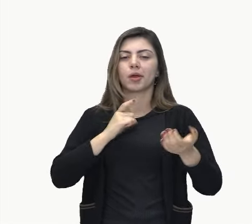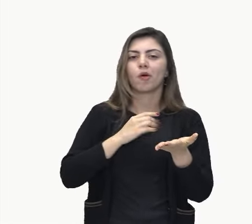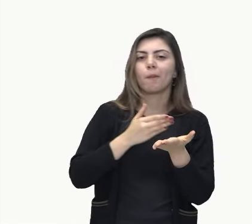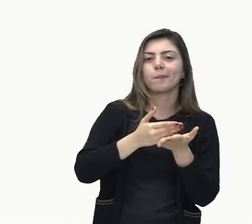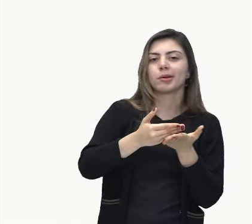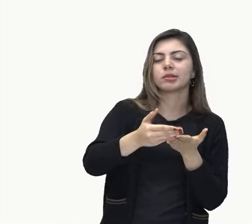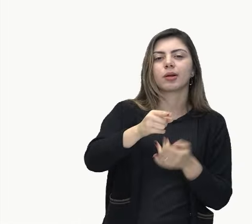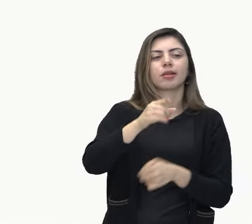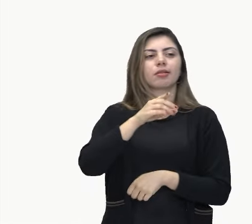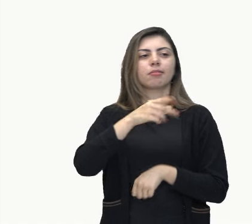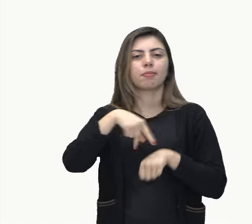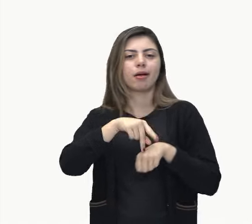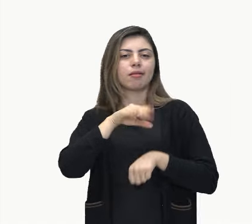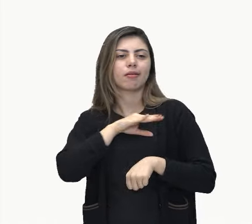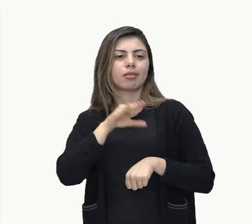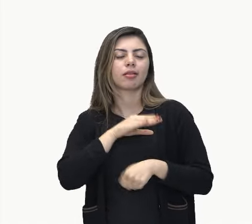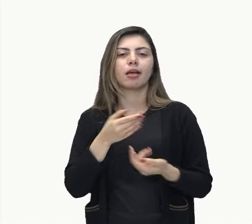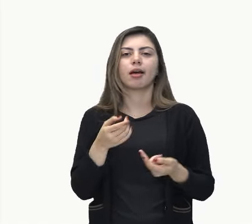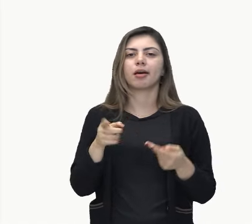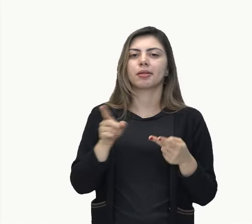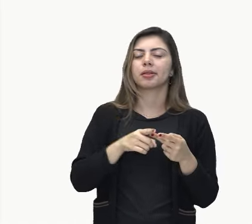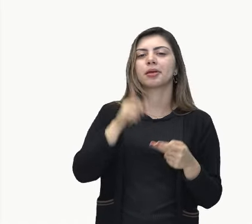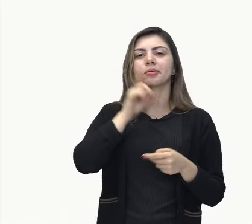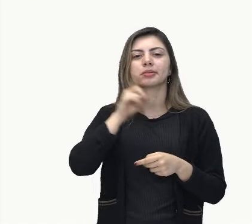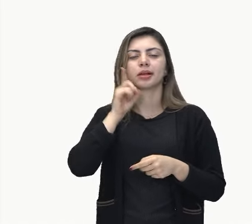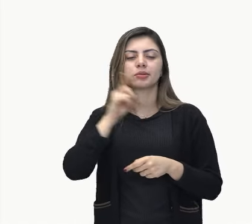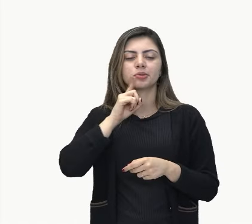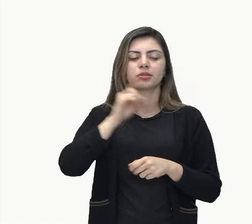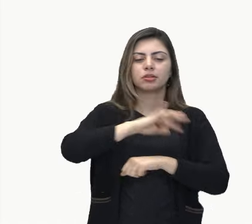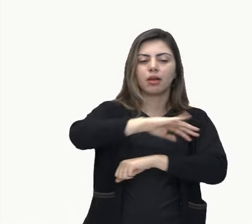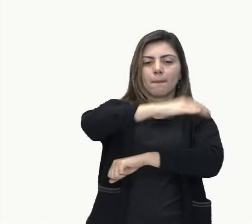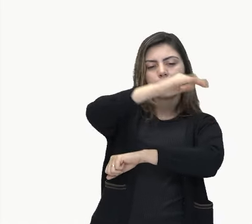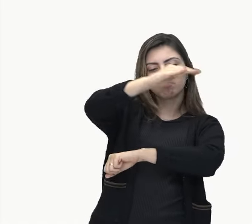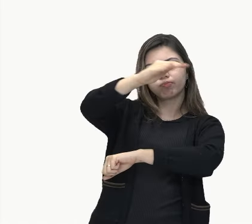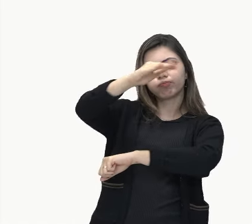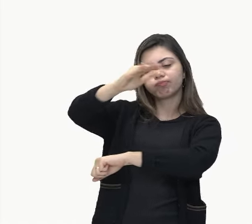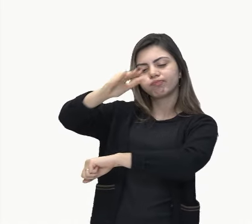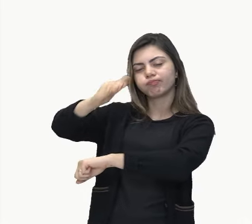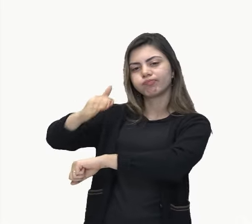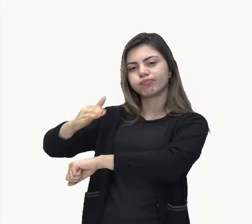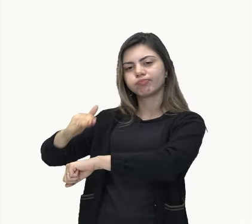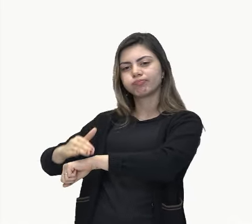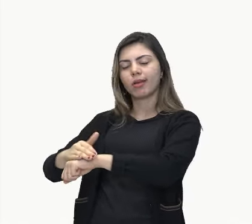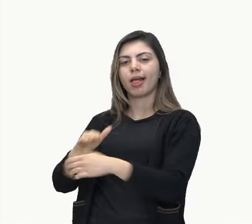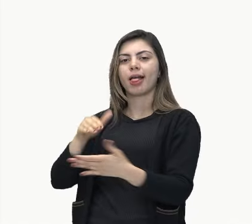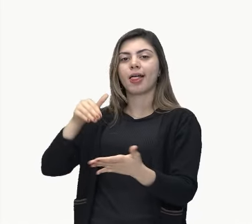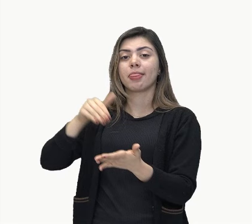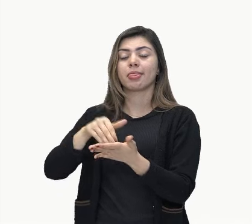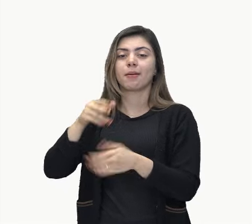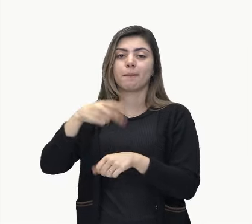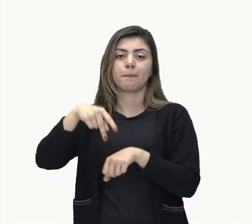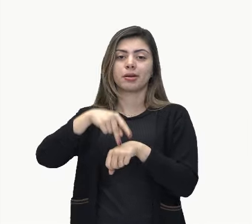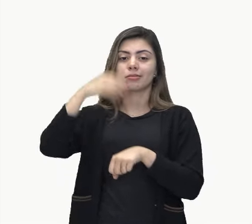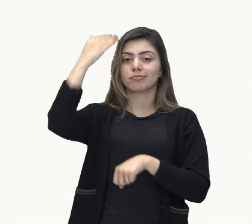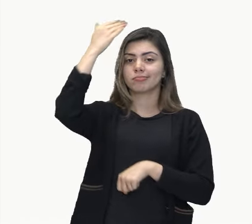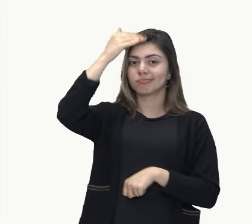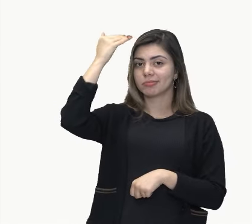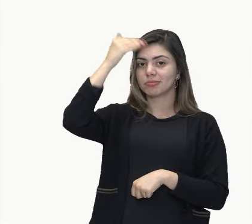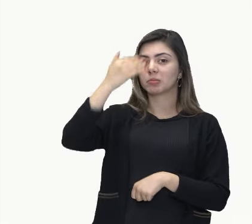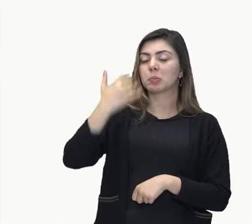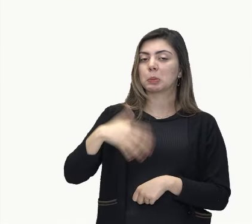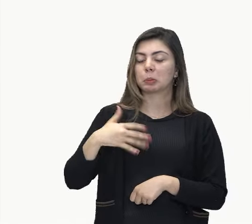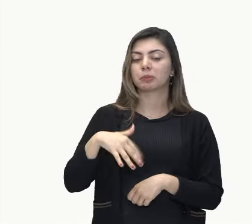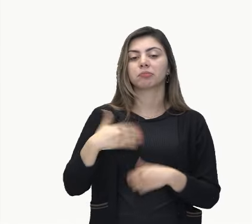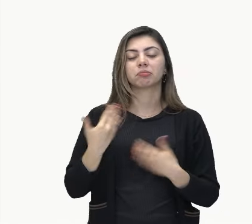Canadá, passando pelos Estados Unidos da América e chegando até o México. Então, eles, né, vão ser